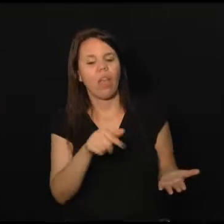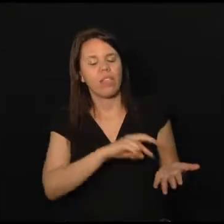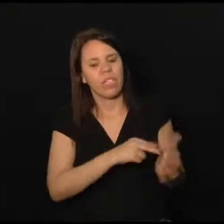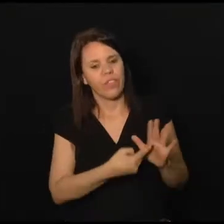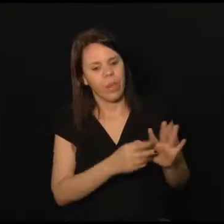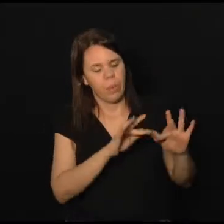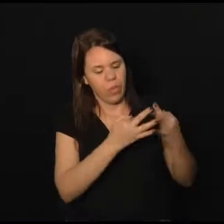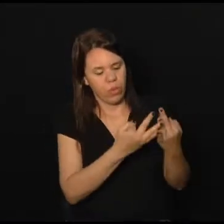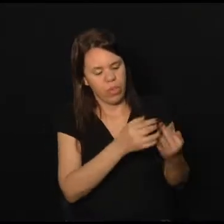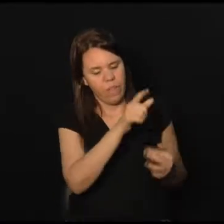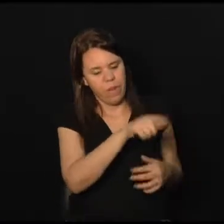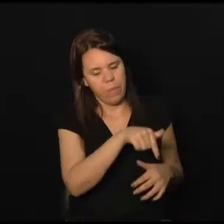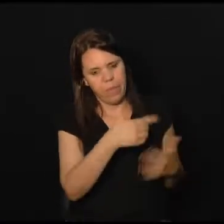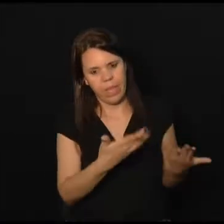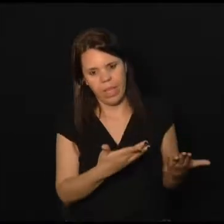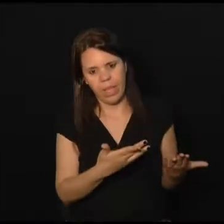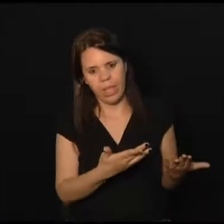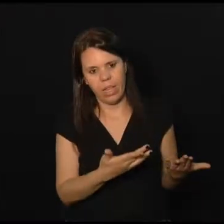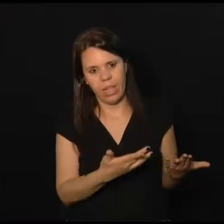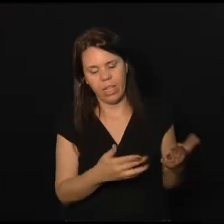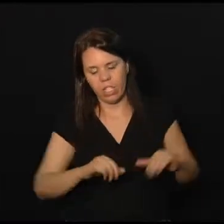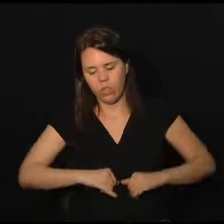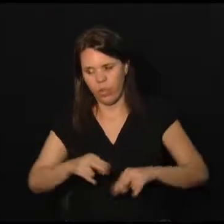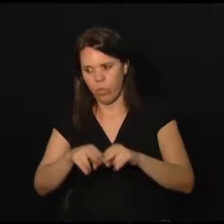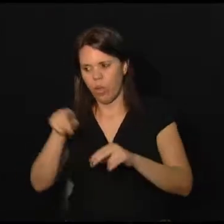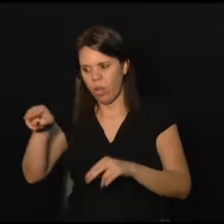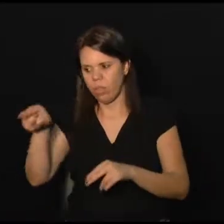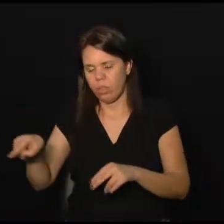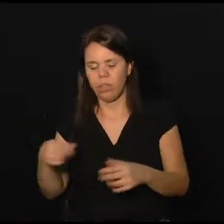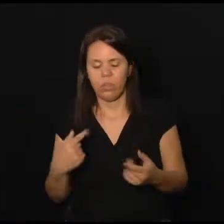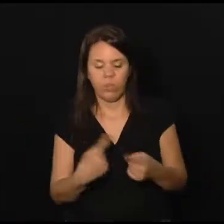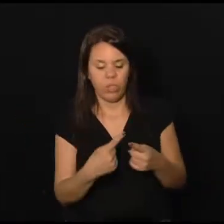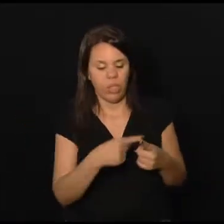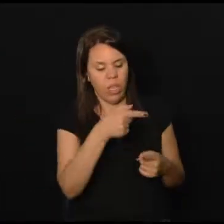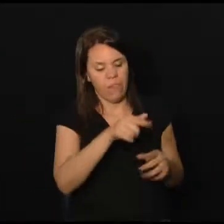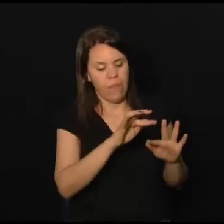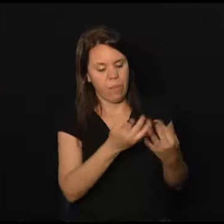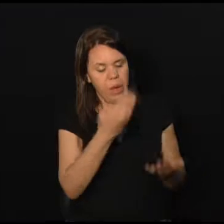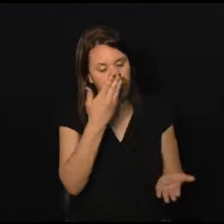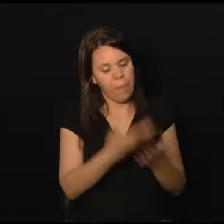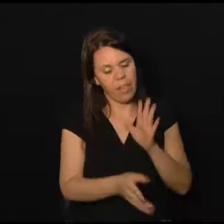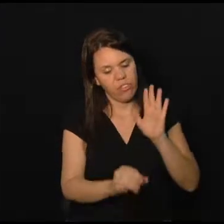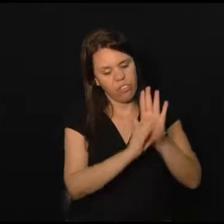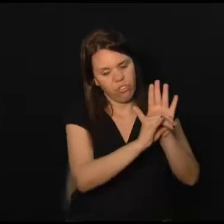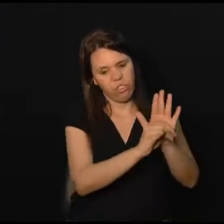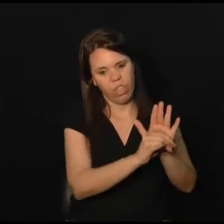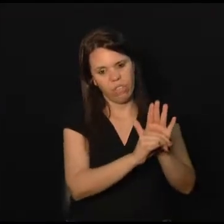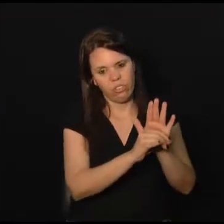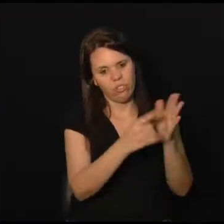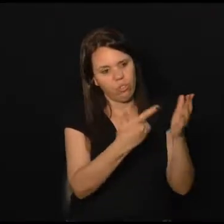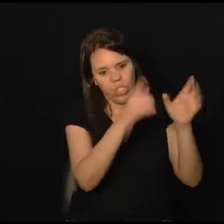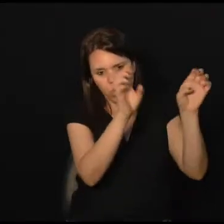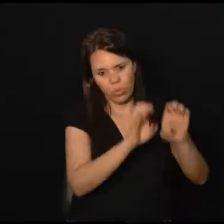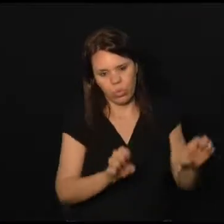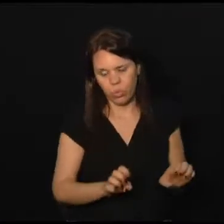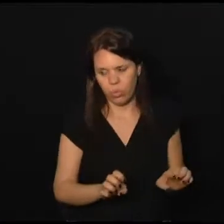Aí ambos perdem a sua identidade e perde uma estrutura. Ficam sem identidade e a